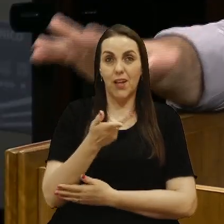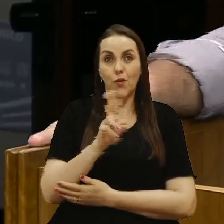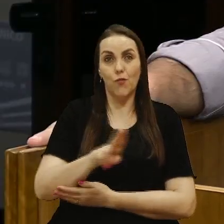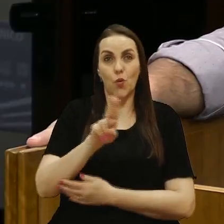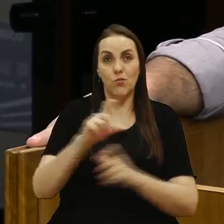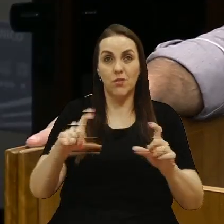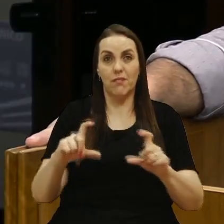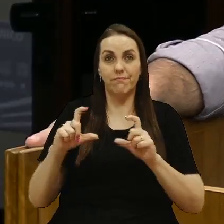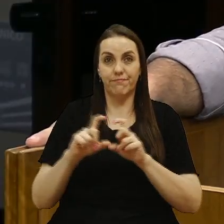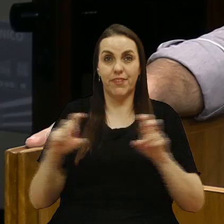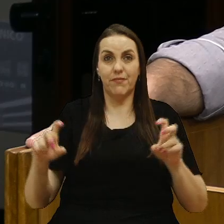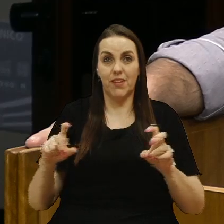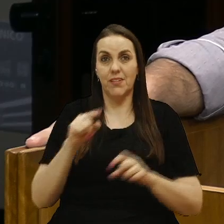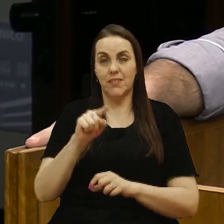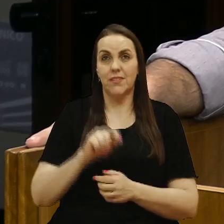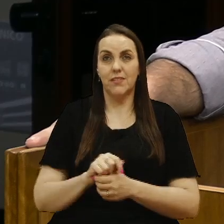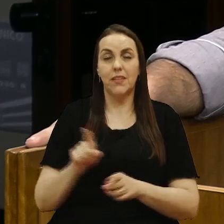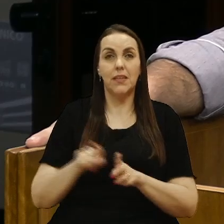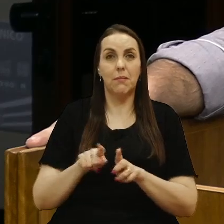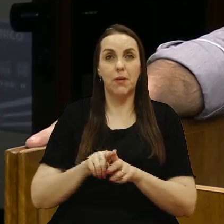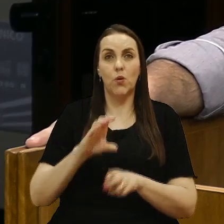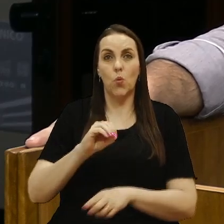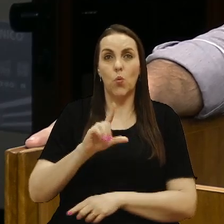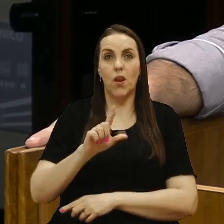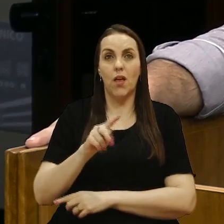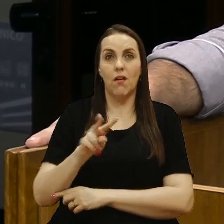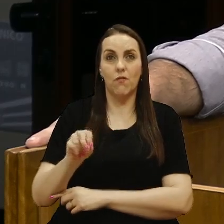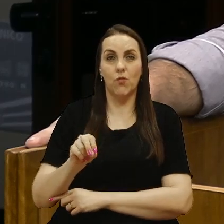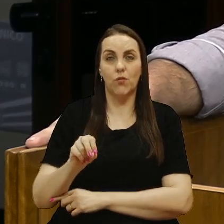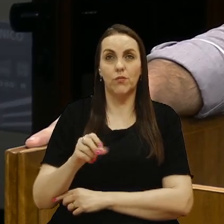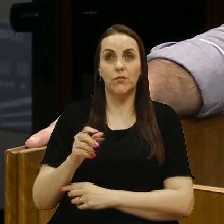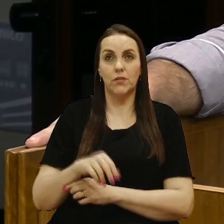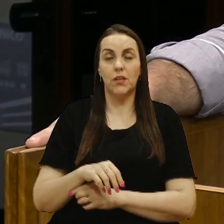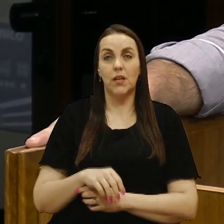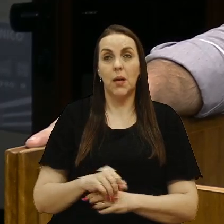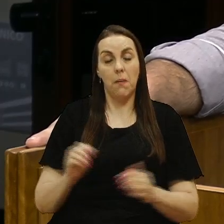dele, inclusive foi até do próprio Olavo. O